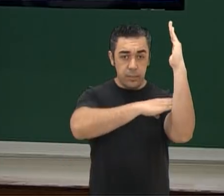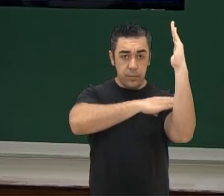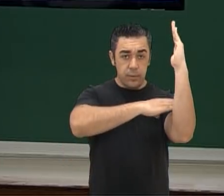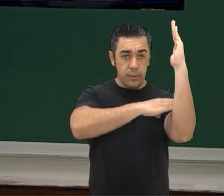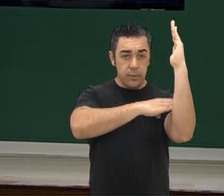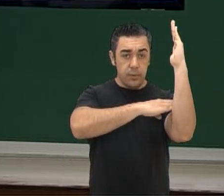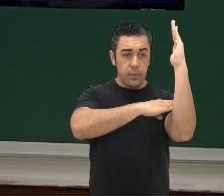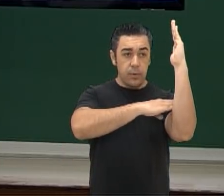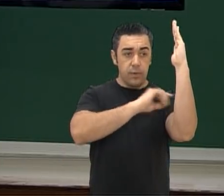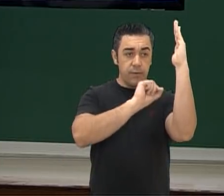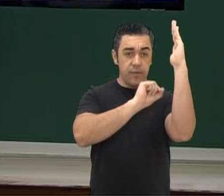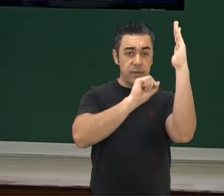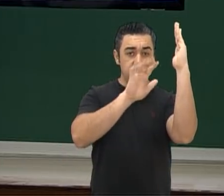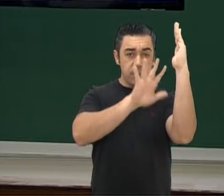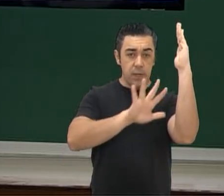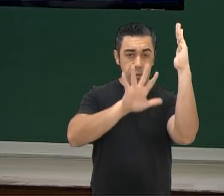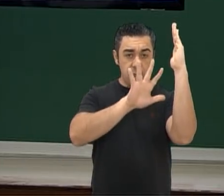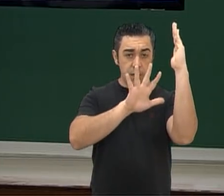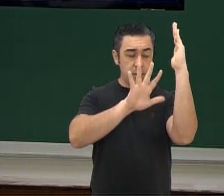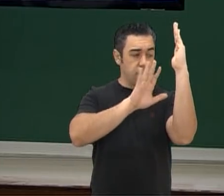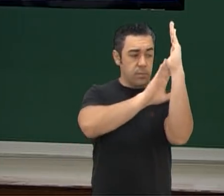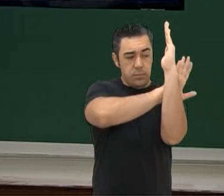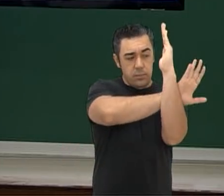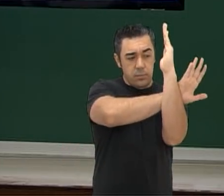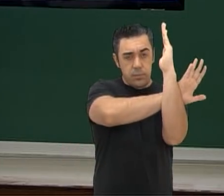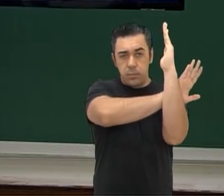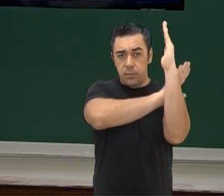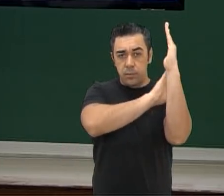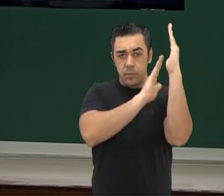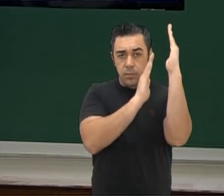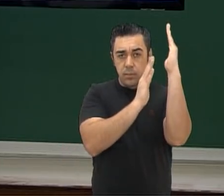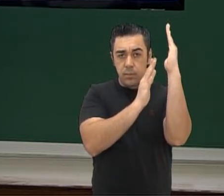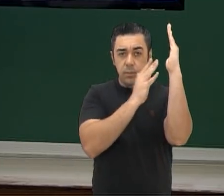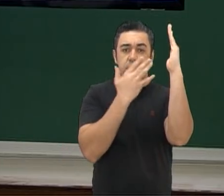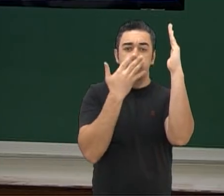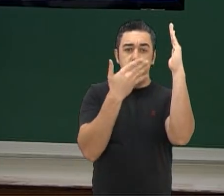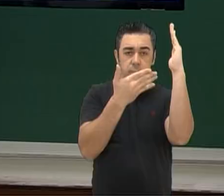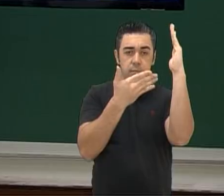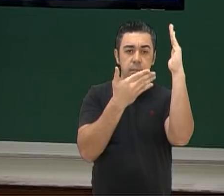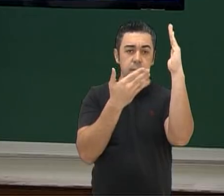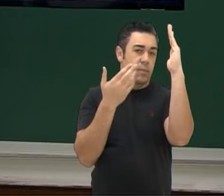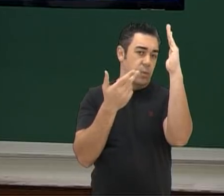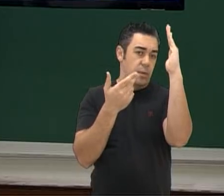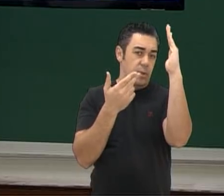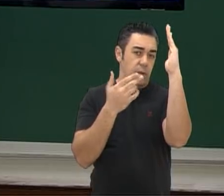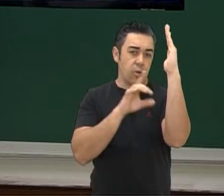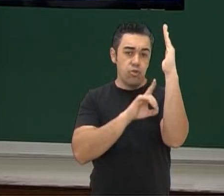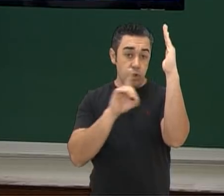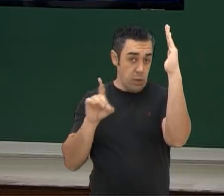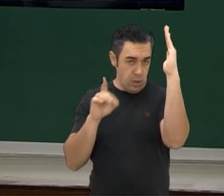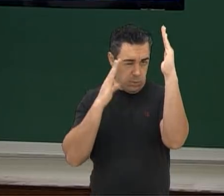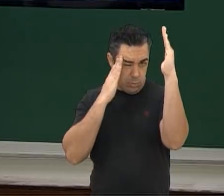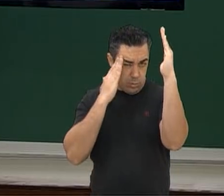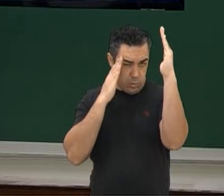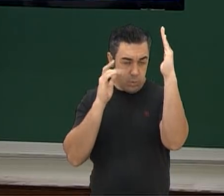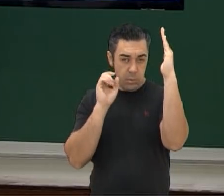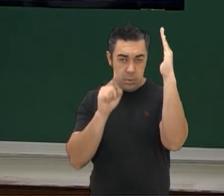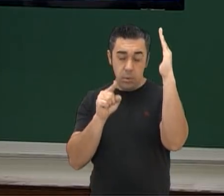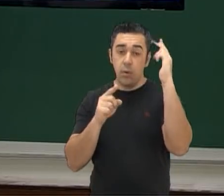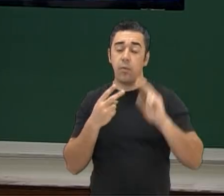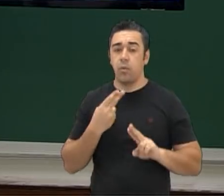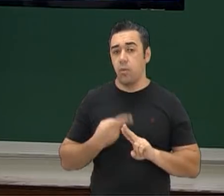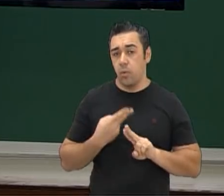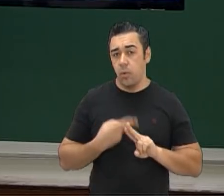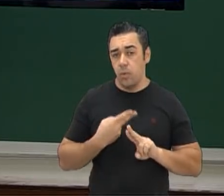dos quadradinhos para fazer a transferência da figura para o lado direito, mas utilize